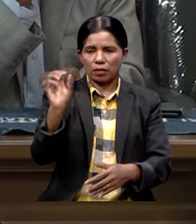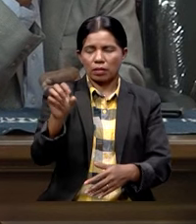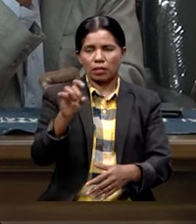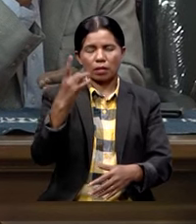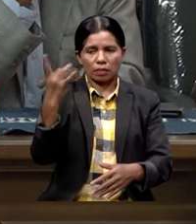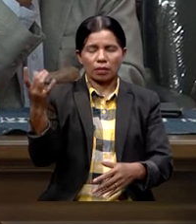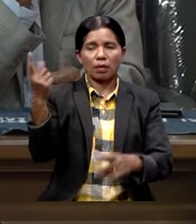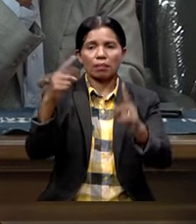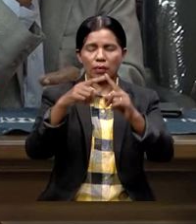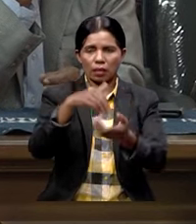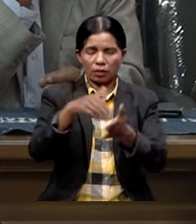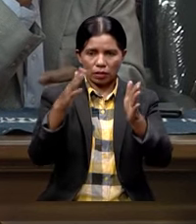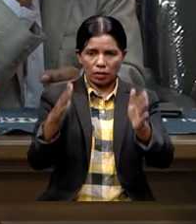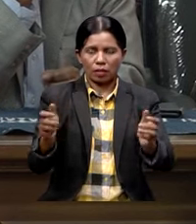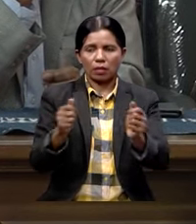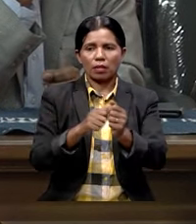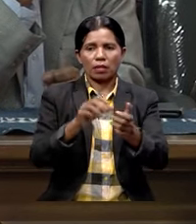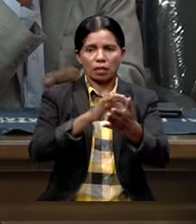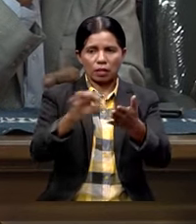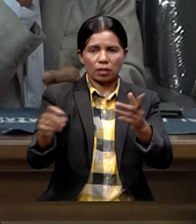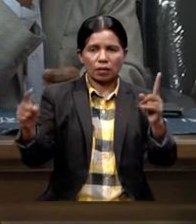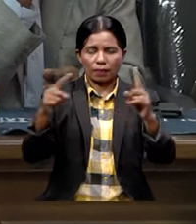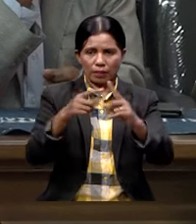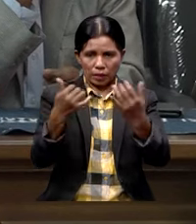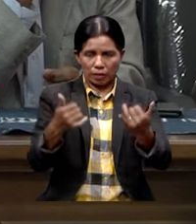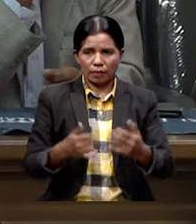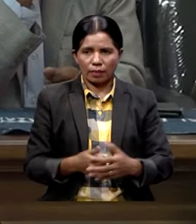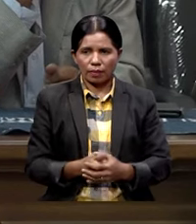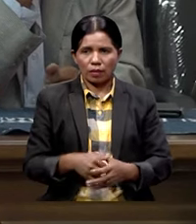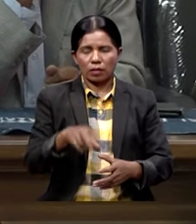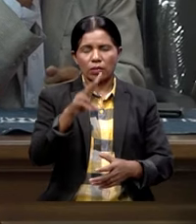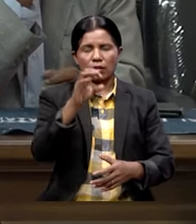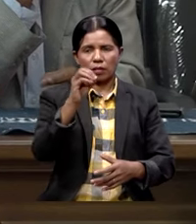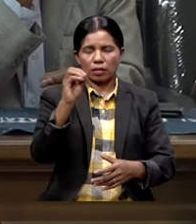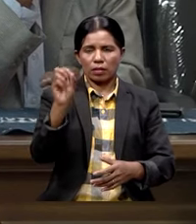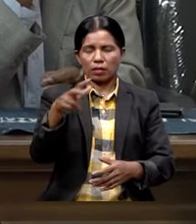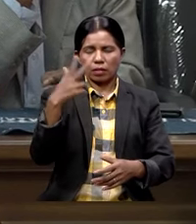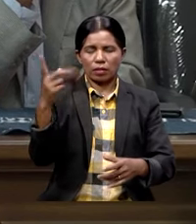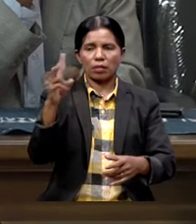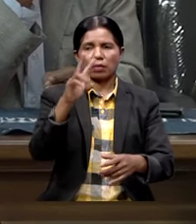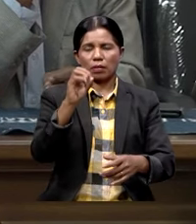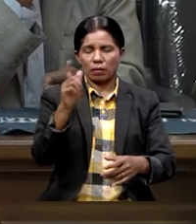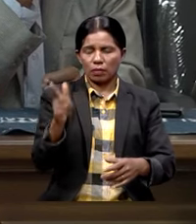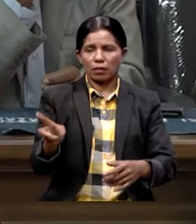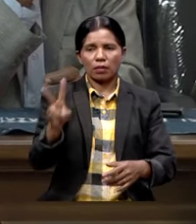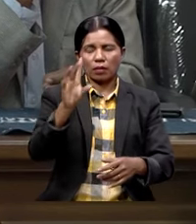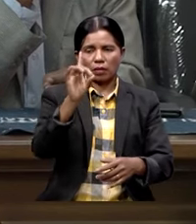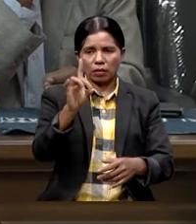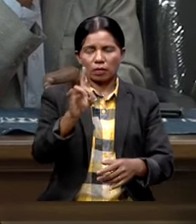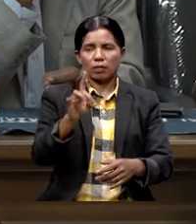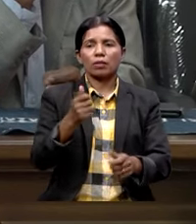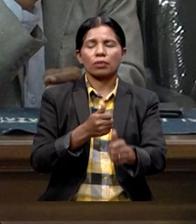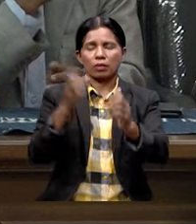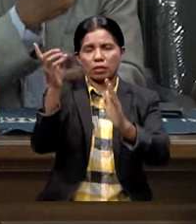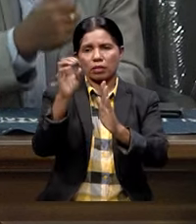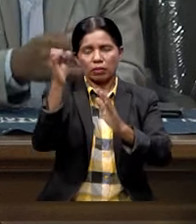ba alunos total registrados ba contingente ainda, né? 2013 ou 2018, tuir informação base de